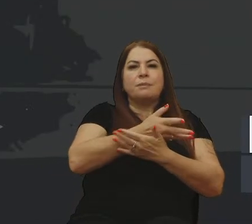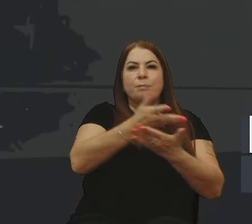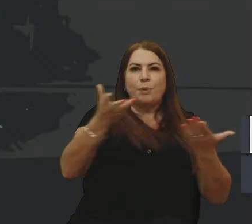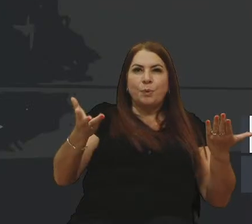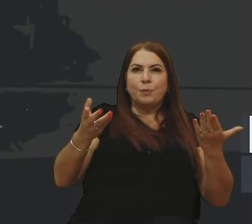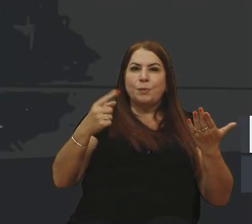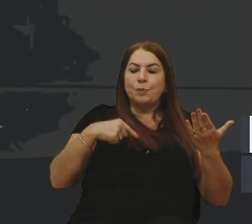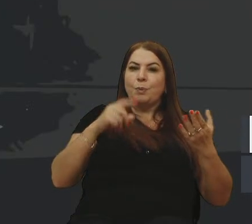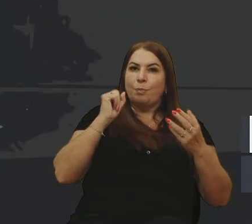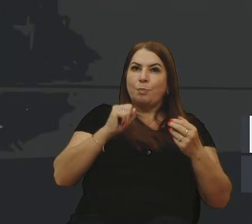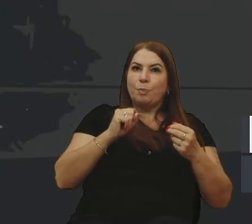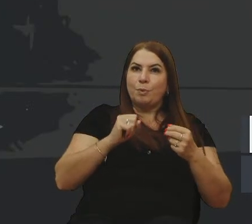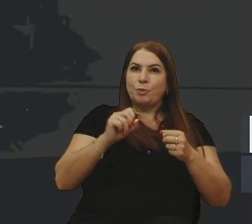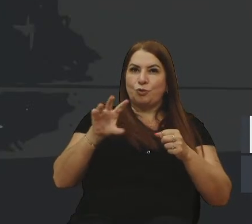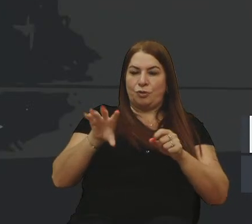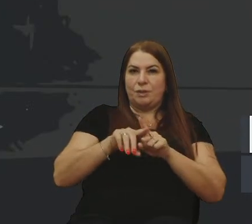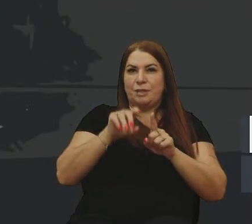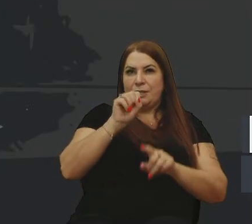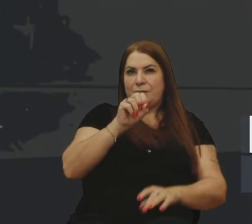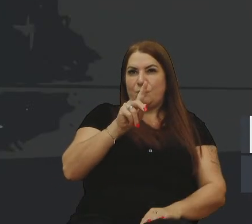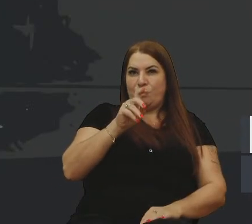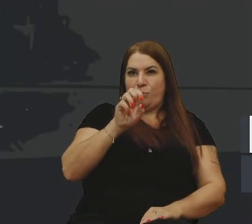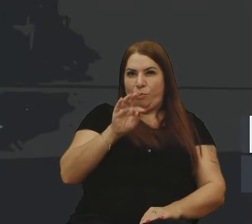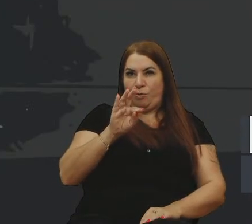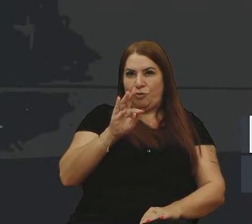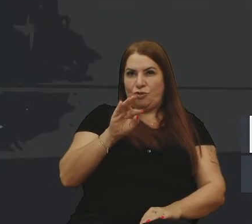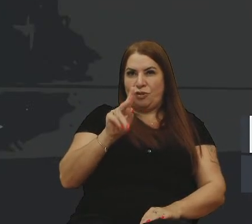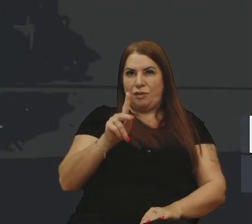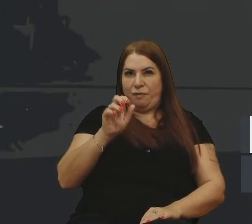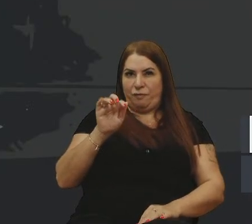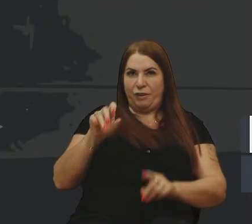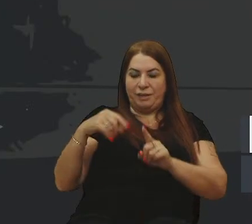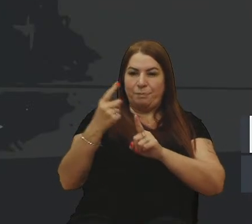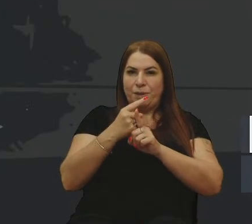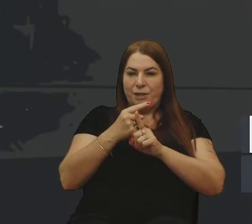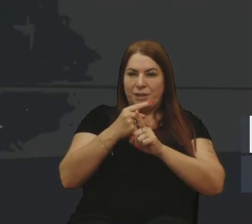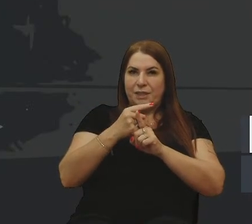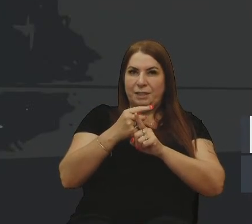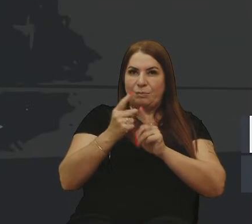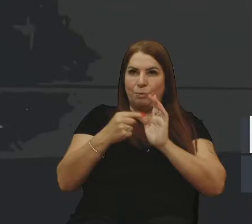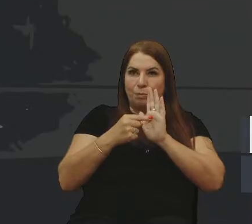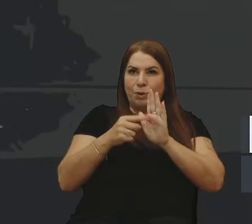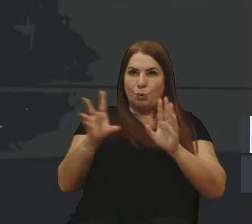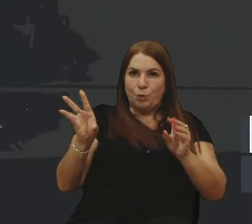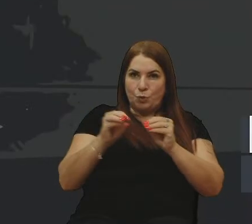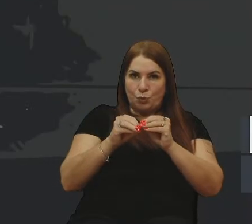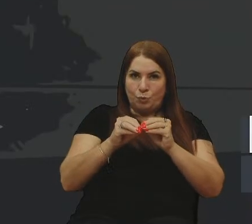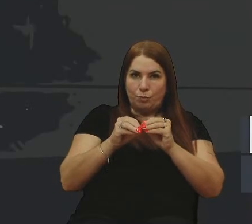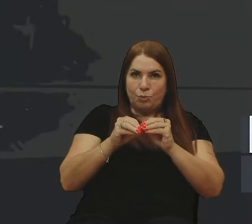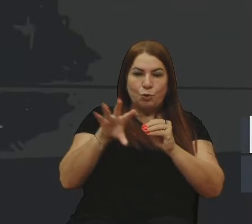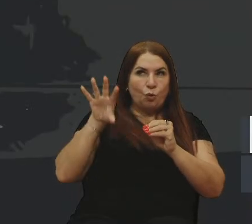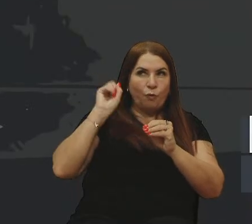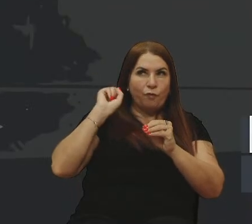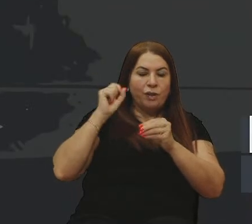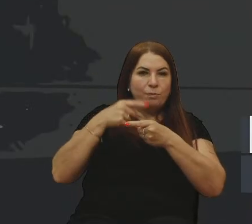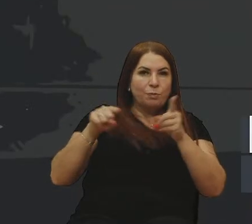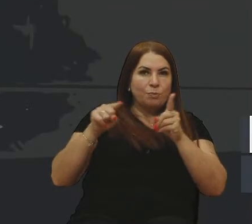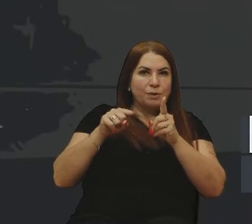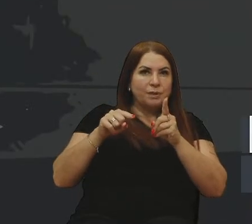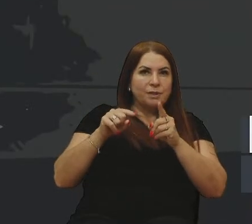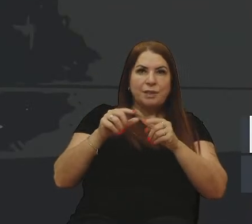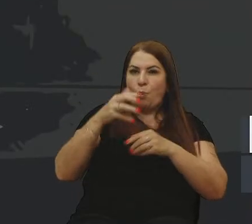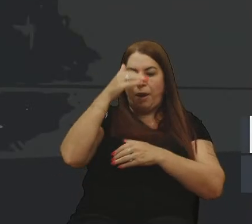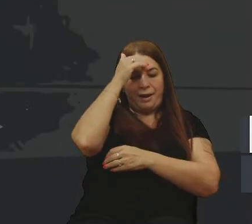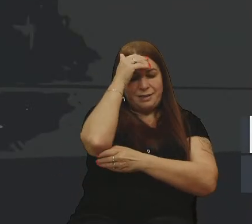quando o Spotify, no final de 2024 já, e no final de 2025, ele traz o meu resumo do que eu mais ouvia, não era